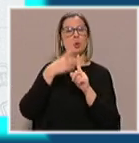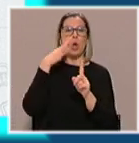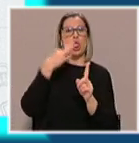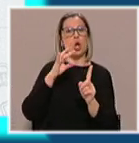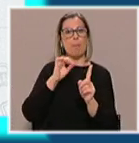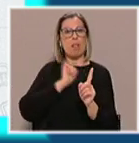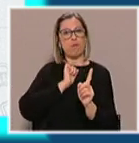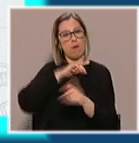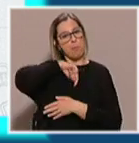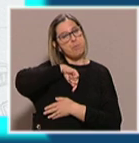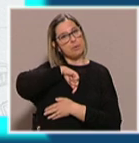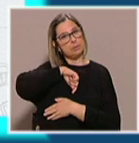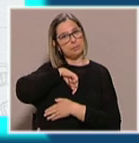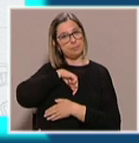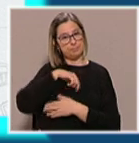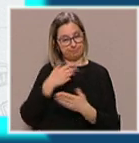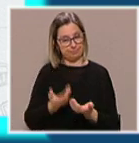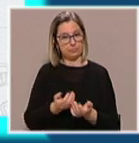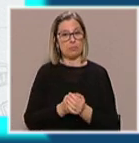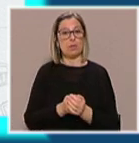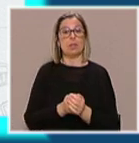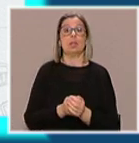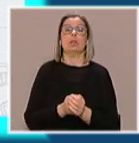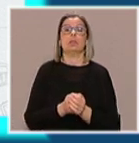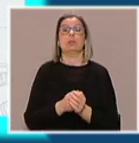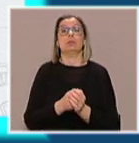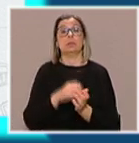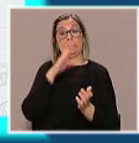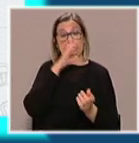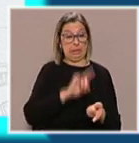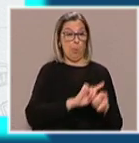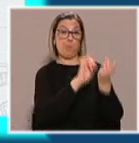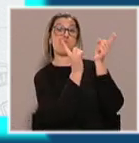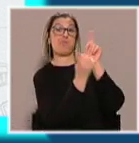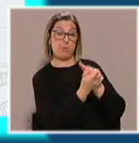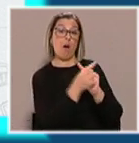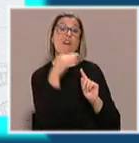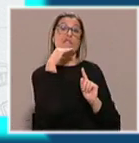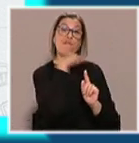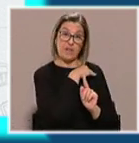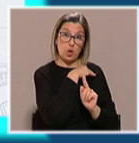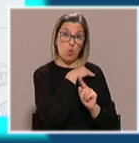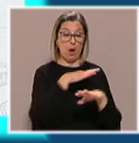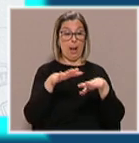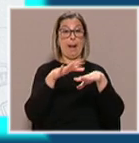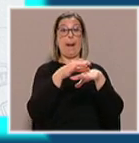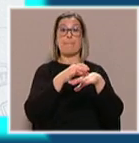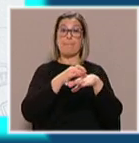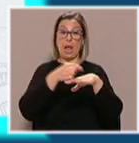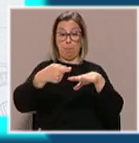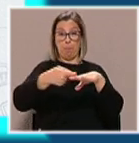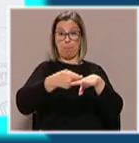para o nosso equilíbrio. Por sinal, numa situação de frio, os termorreceptores da pele também